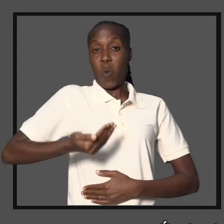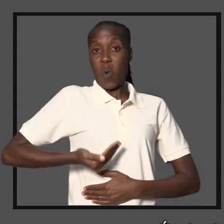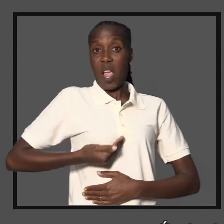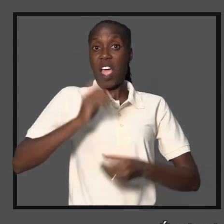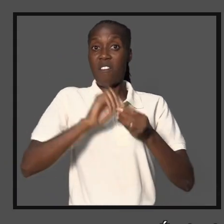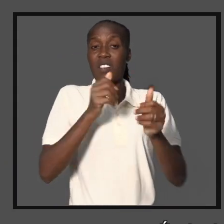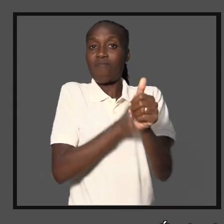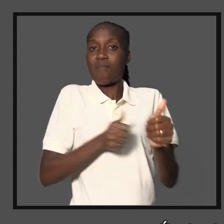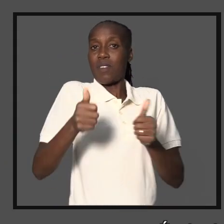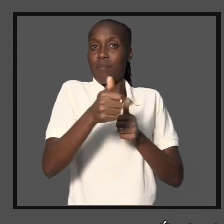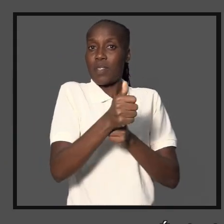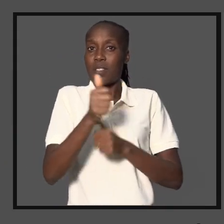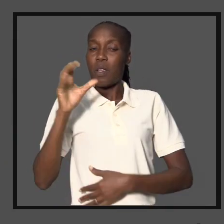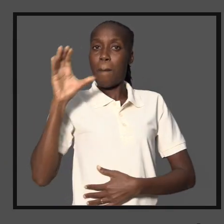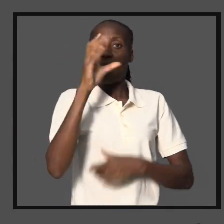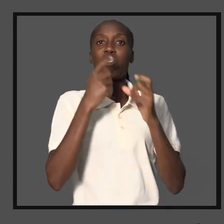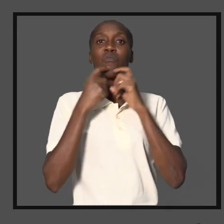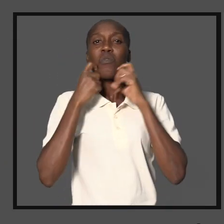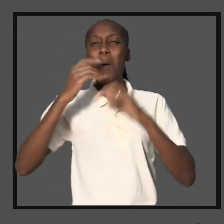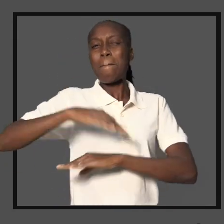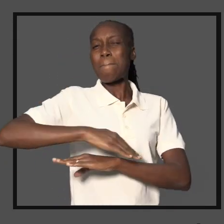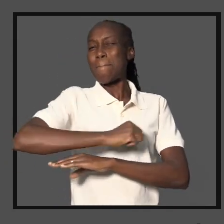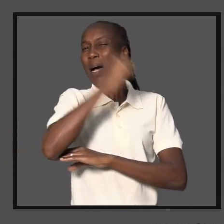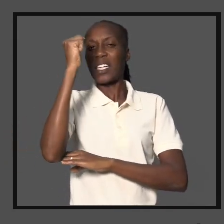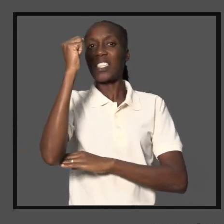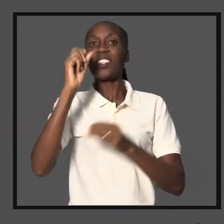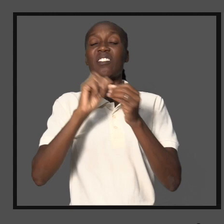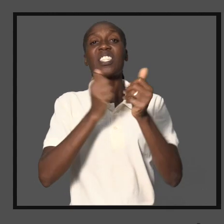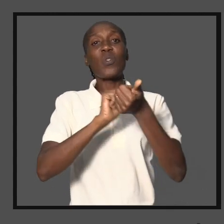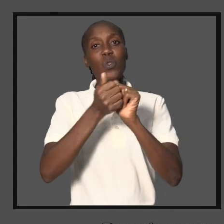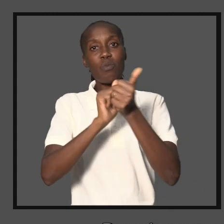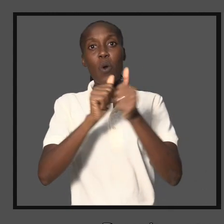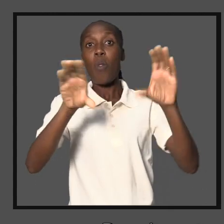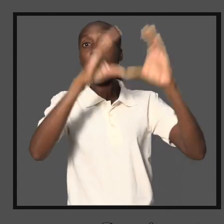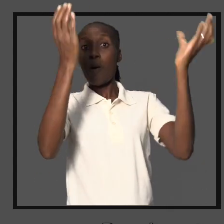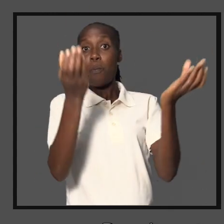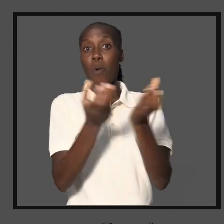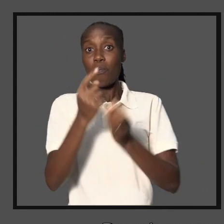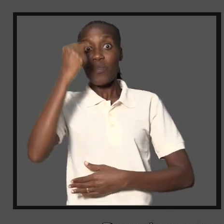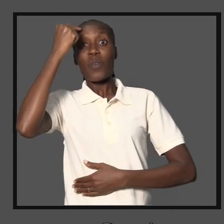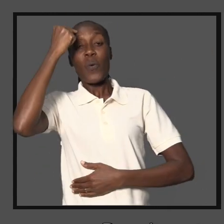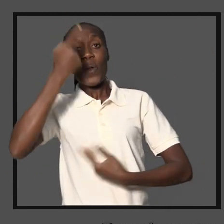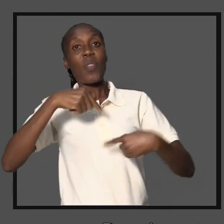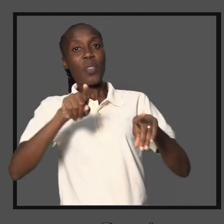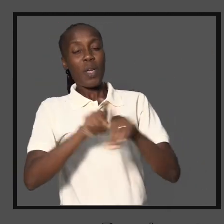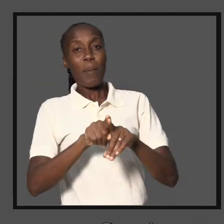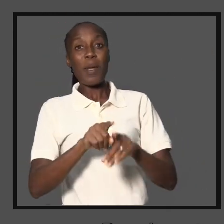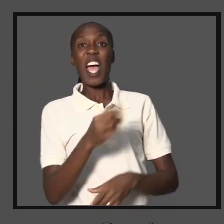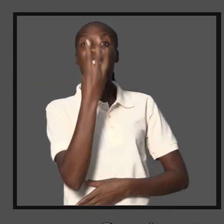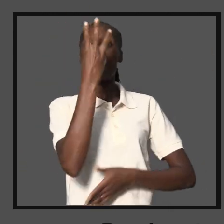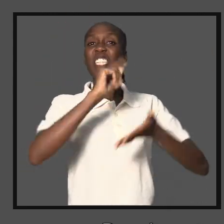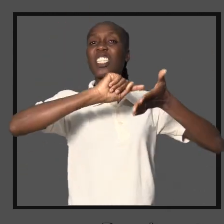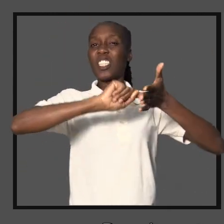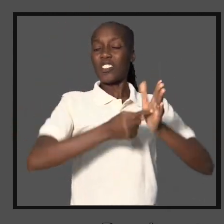feminino irão representar o país no maior evento desportivo do mundo. Recorda-se que, apenas por